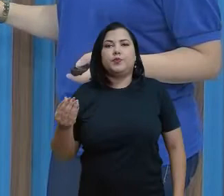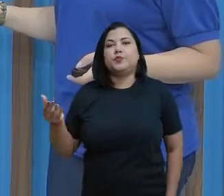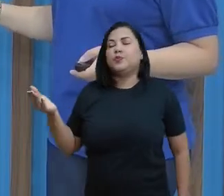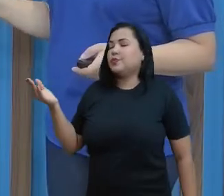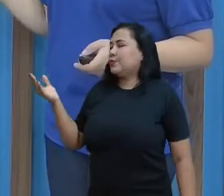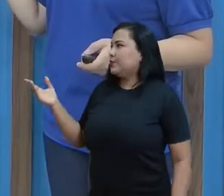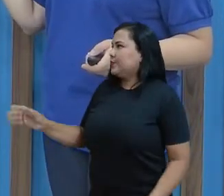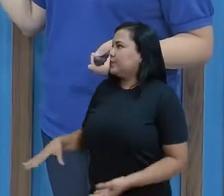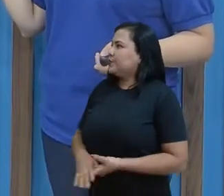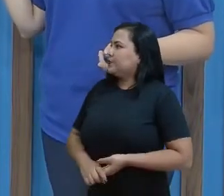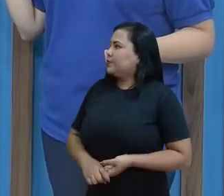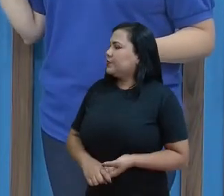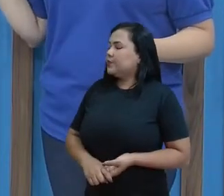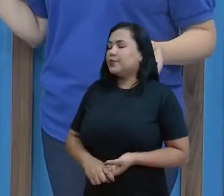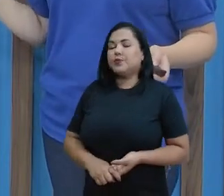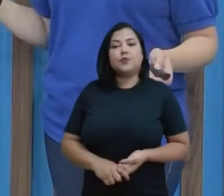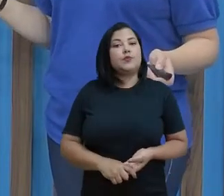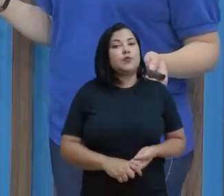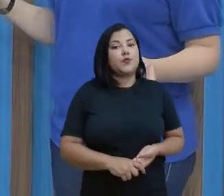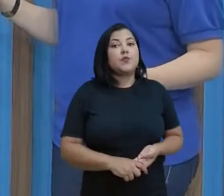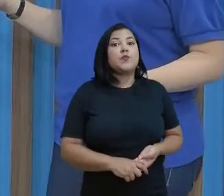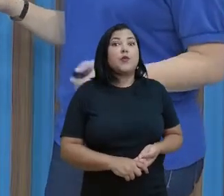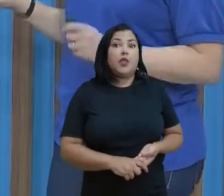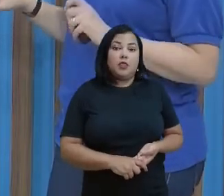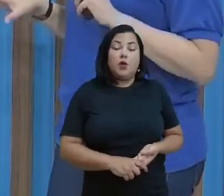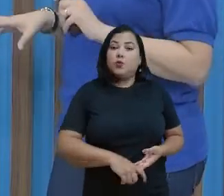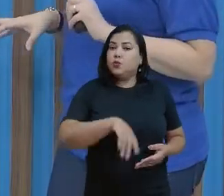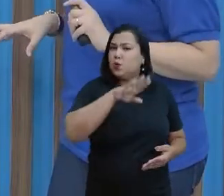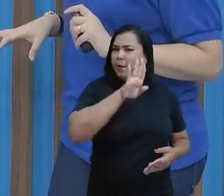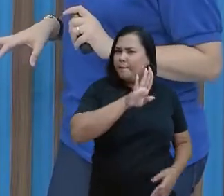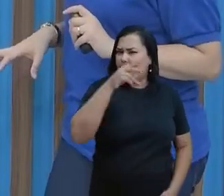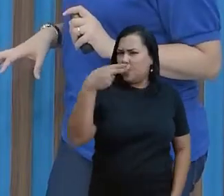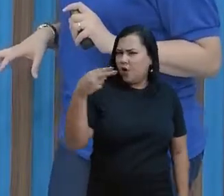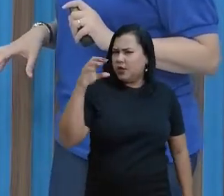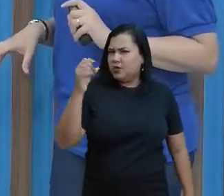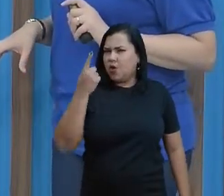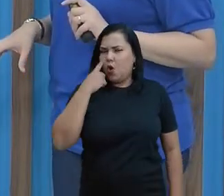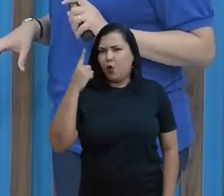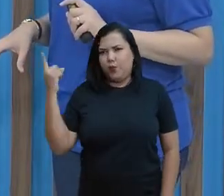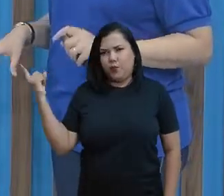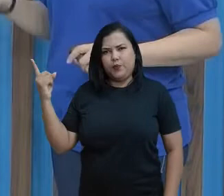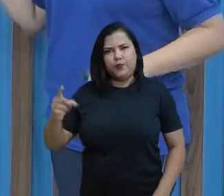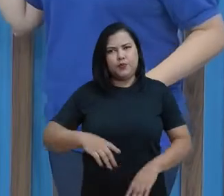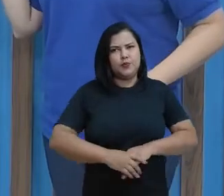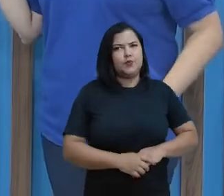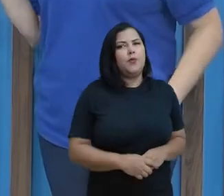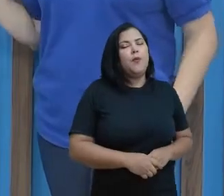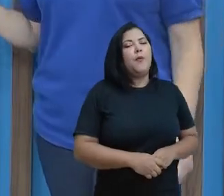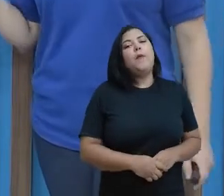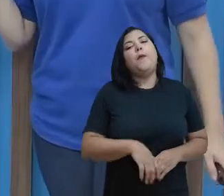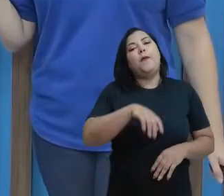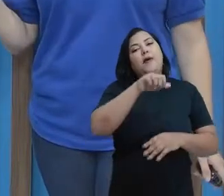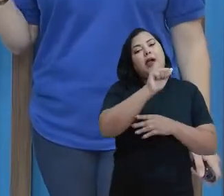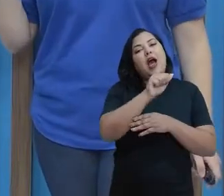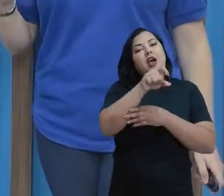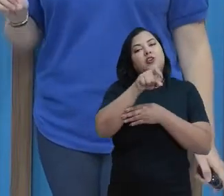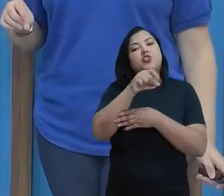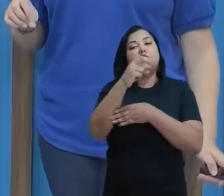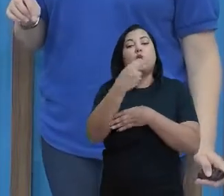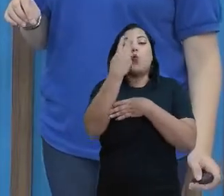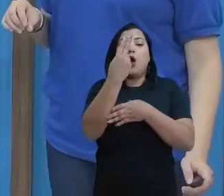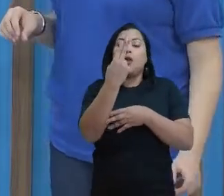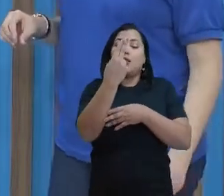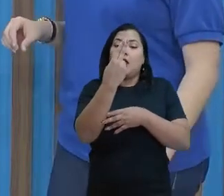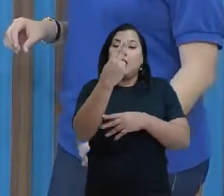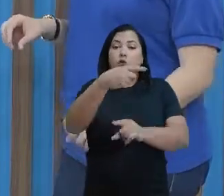Na equação onde o B é igual a zero, a gente vai perceber que ela vai ficar desse tipo aqui, ó. Vamos ver. Ax quadrado mais c igual a